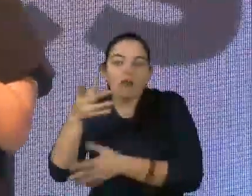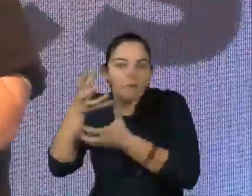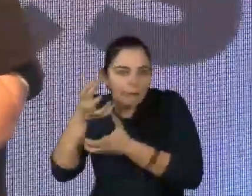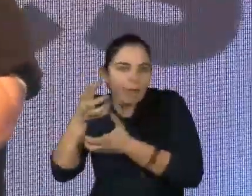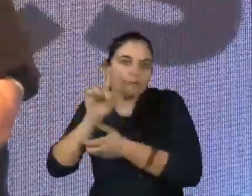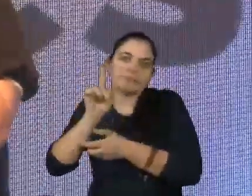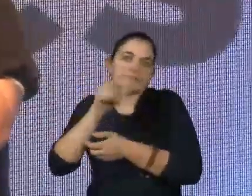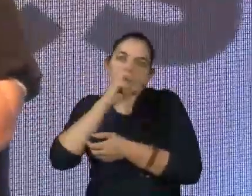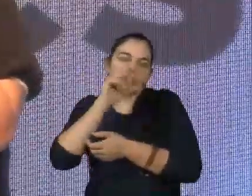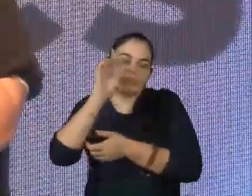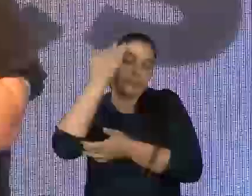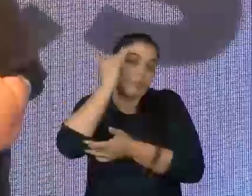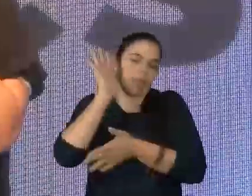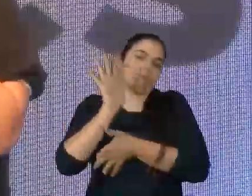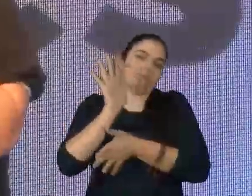eu já tenho